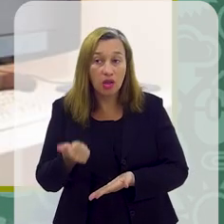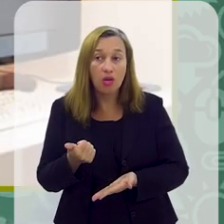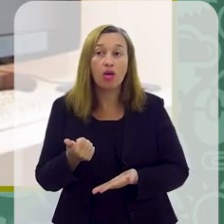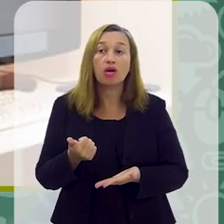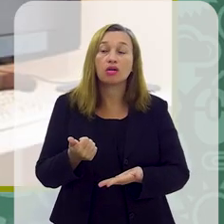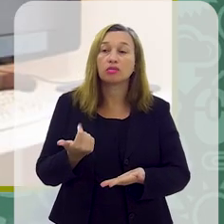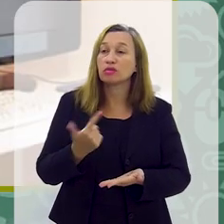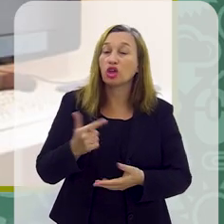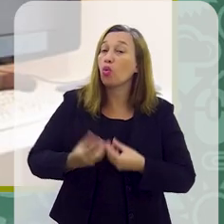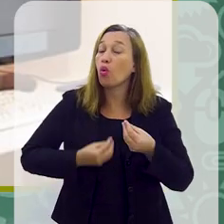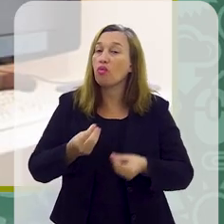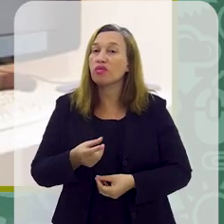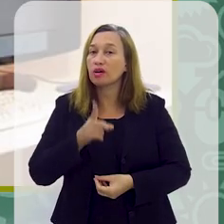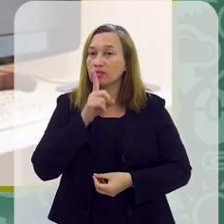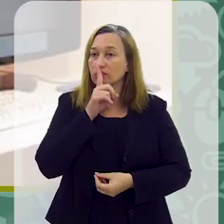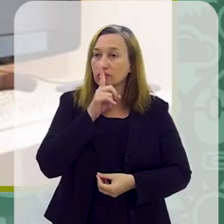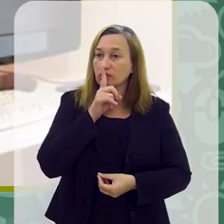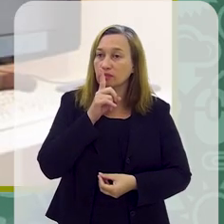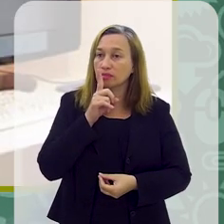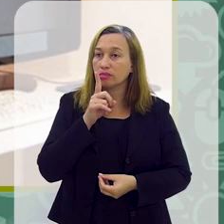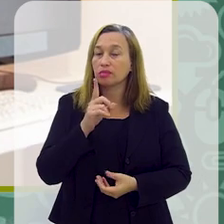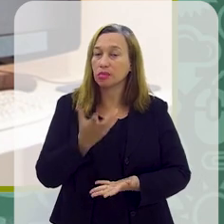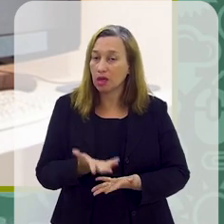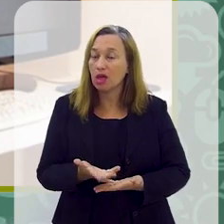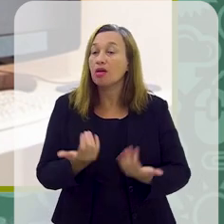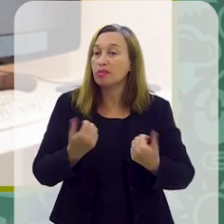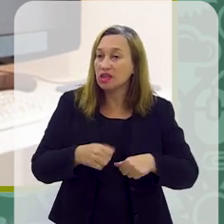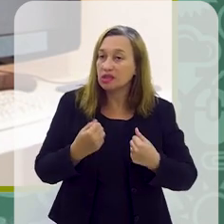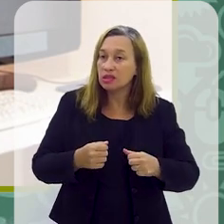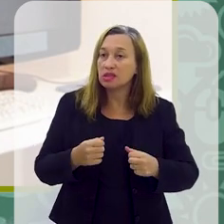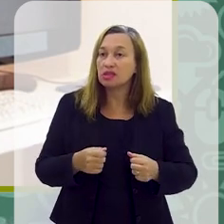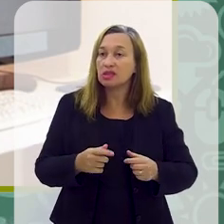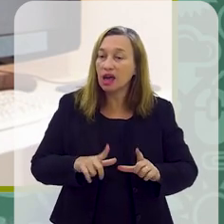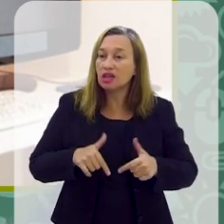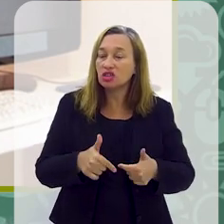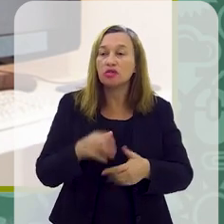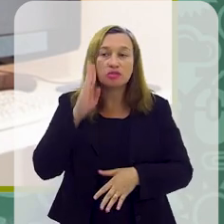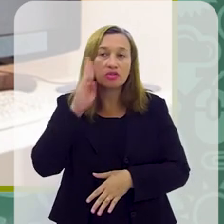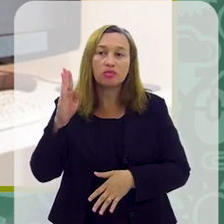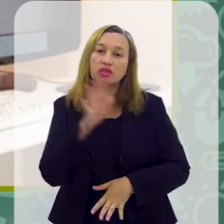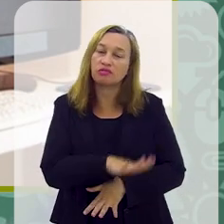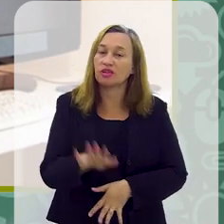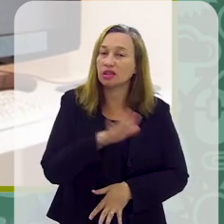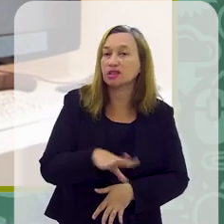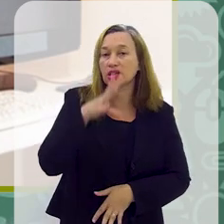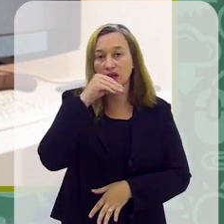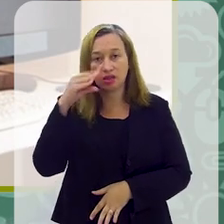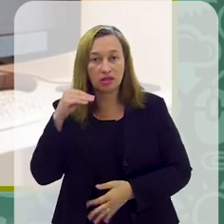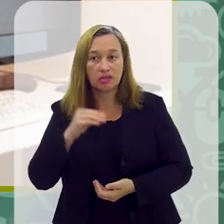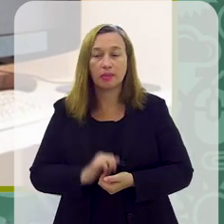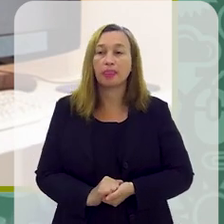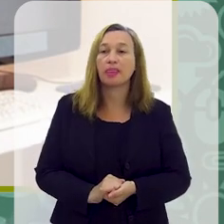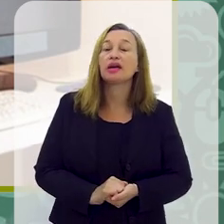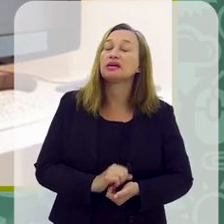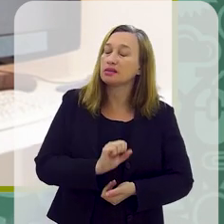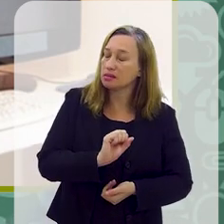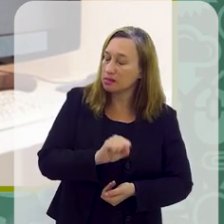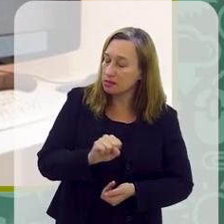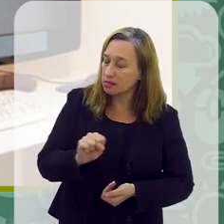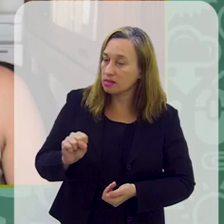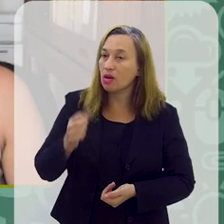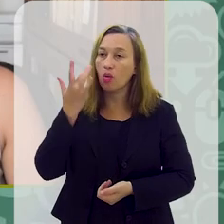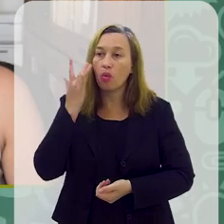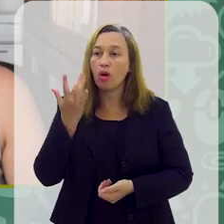pouco. Não dá para baixar a guarda e ficar desatento, né? E principalmente quando a gente está falando aí de crianças e